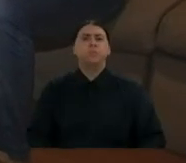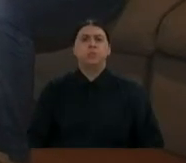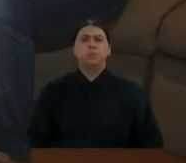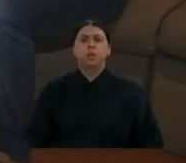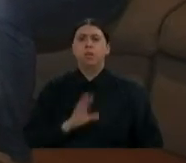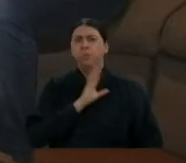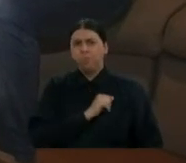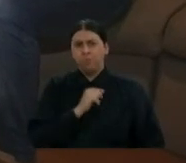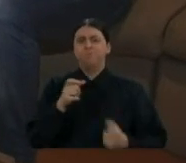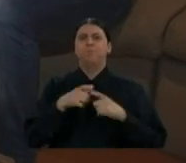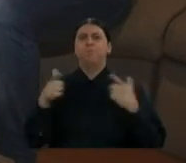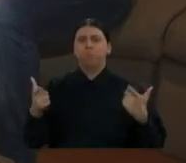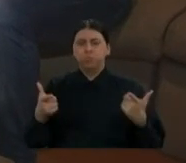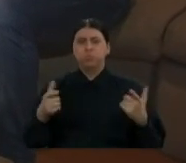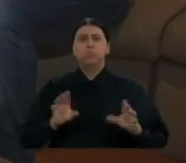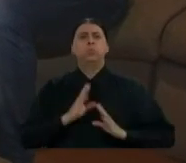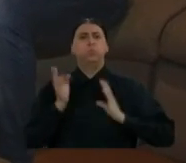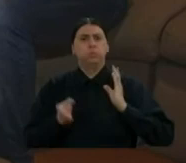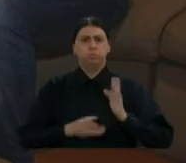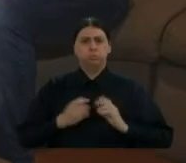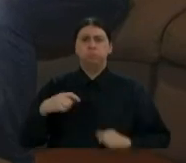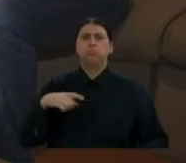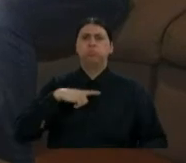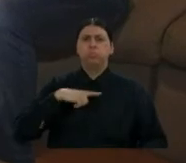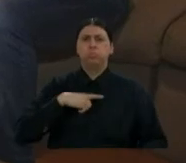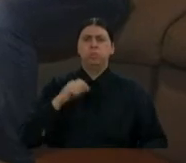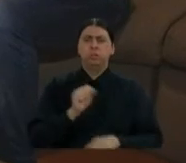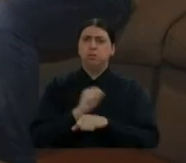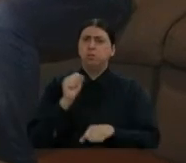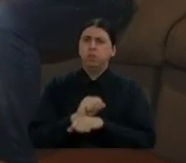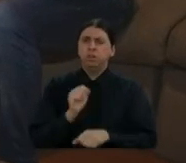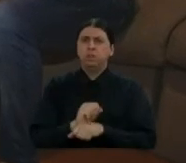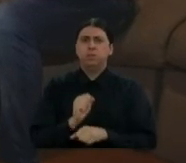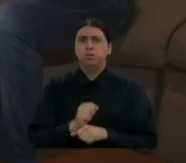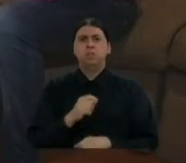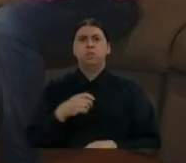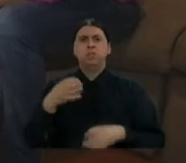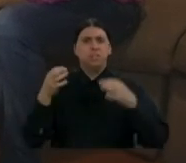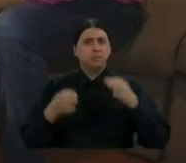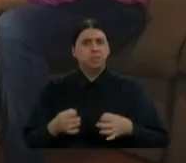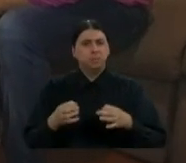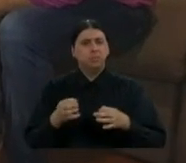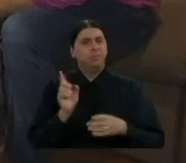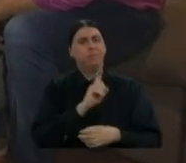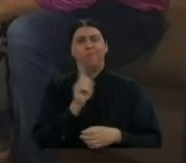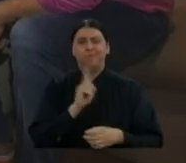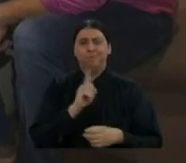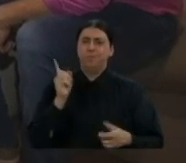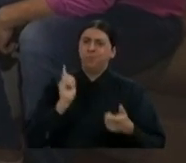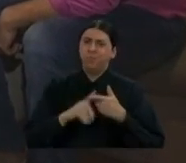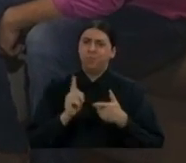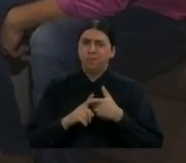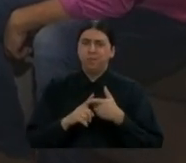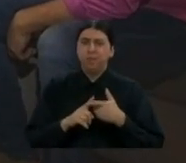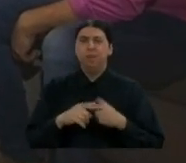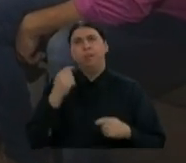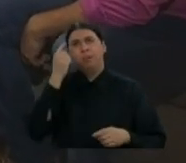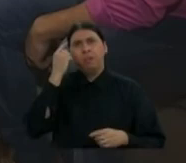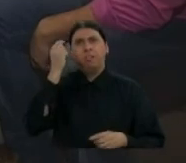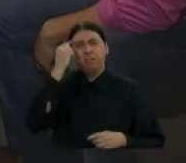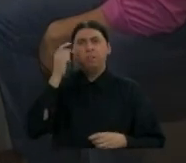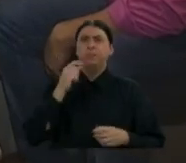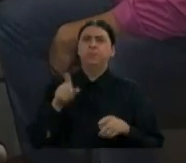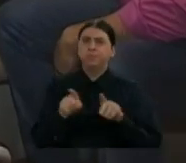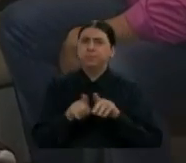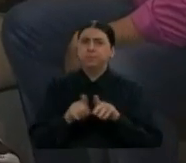amor tem que ter muita disposição eu acho que não devem esperar por certezas né não deve se questionar demais está disposto